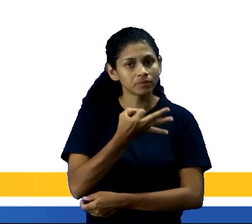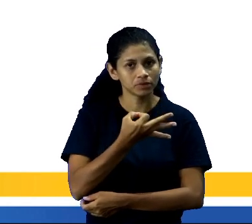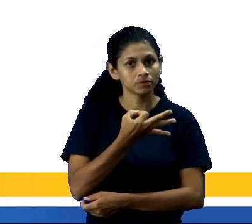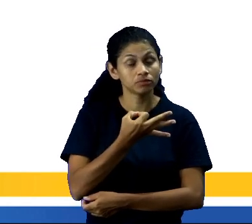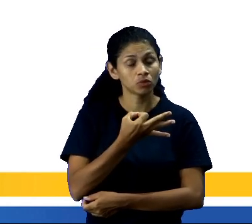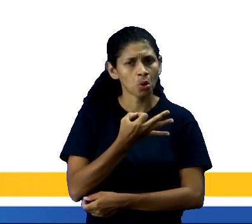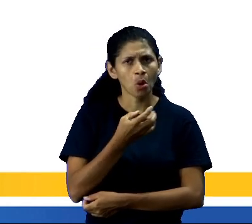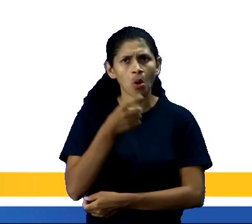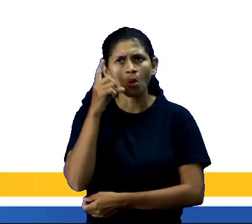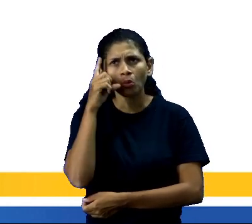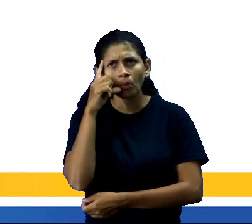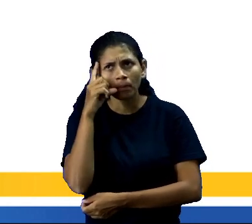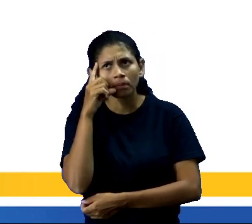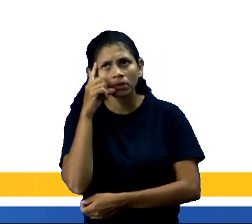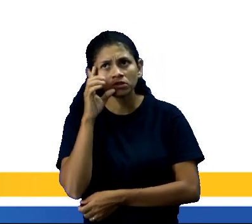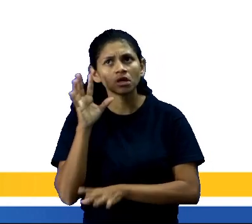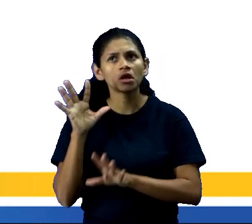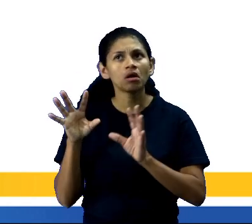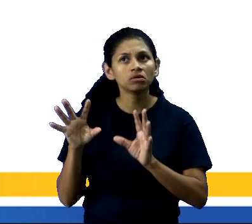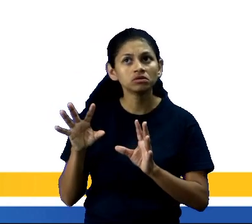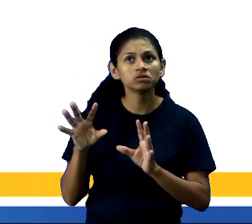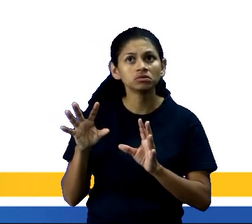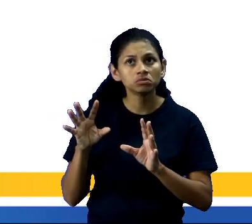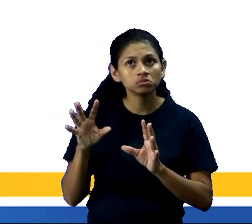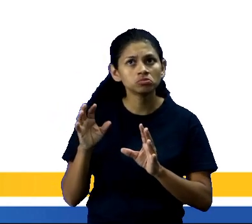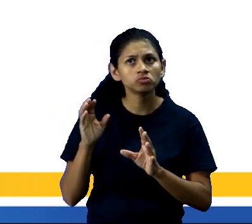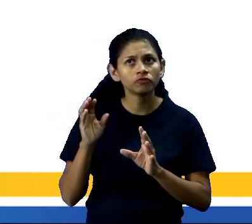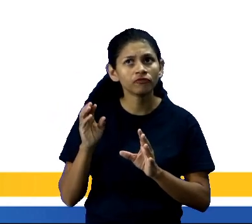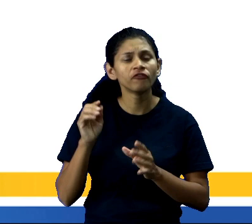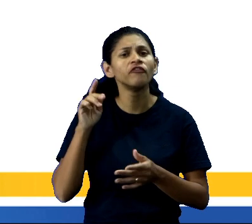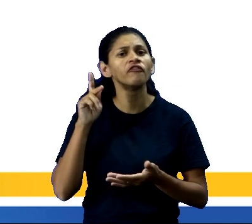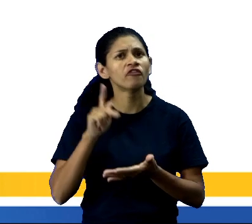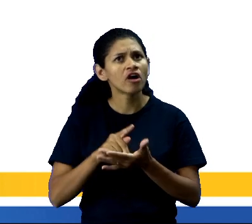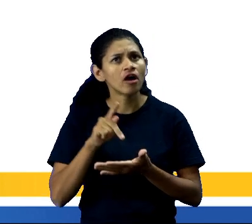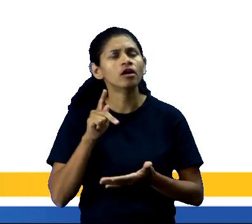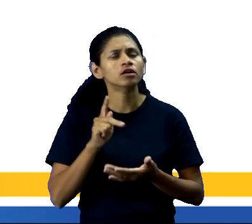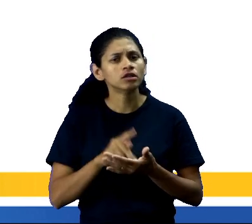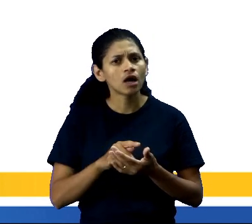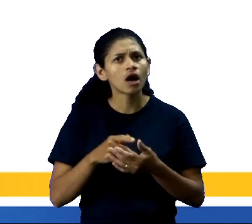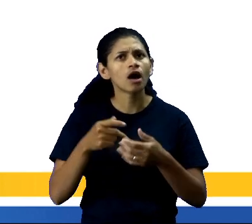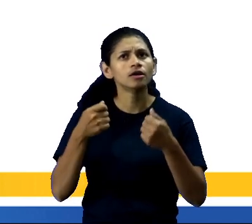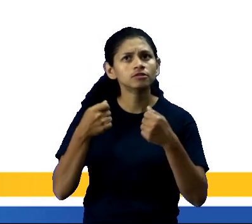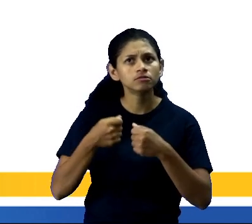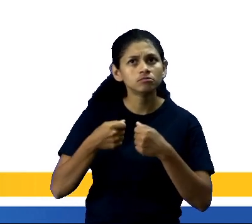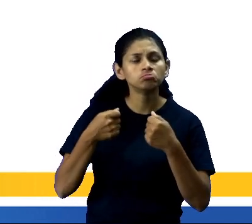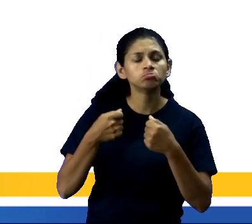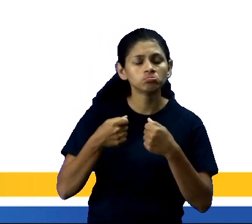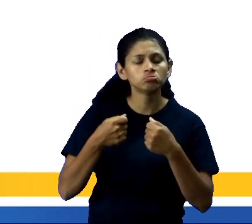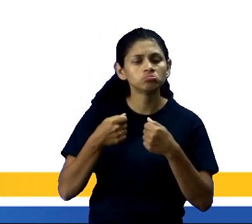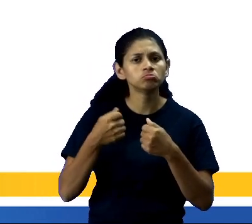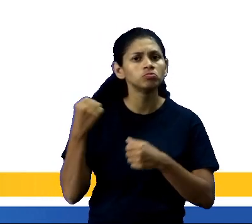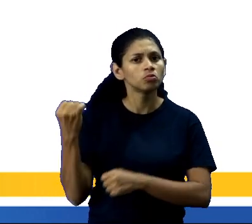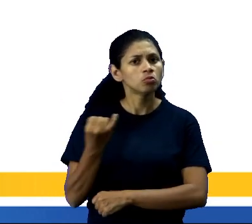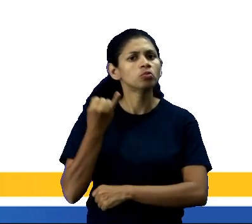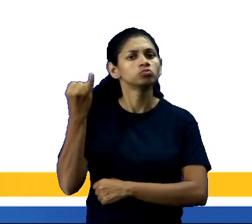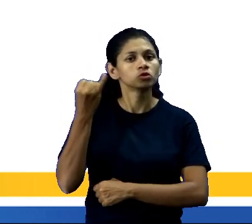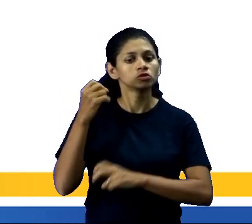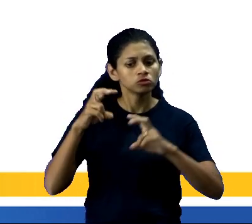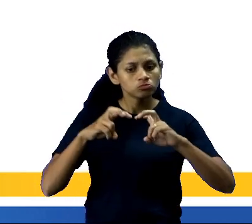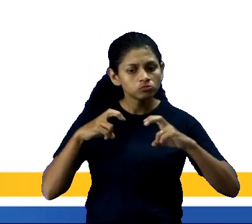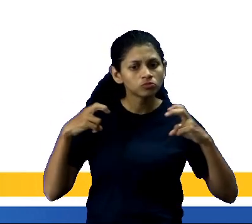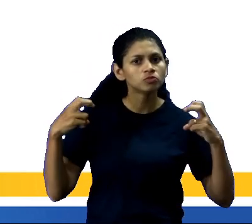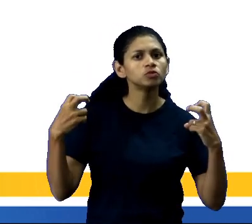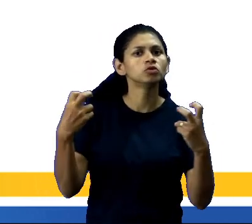nisso, realmente tem esse lado, realmente esse narrador faz isso. Então, por isso que é muito importante a roda de leitura. Não só, né, a